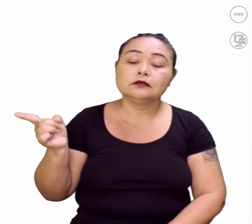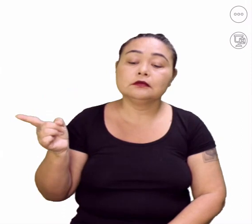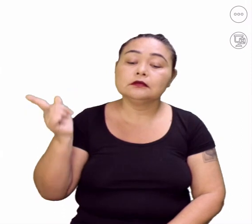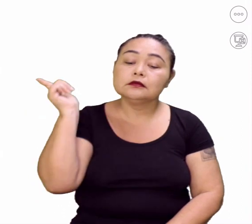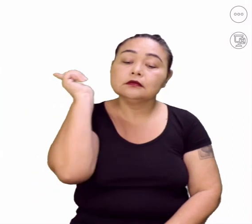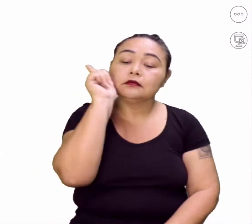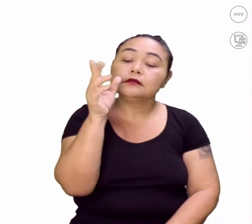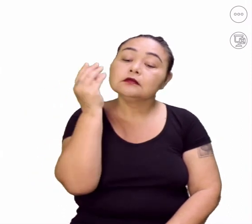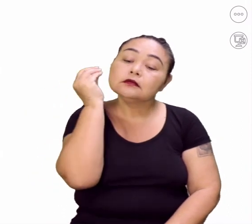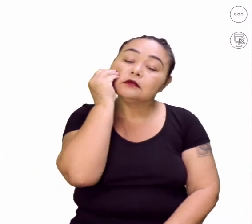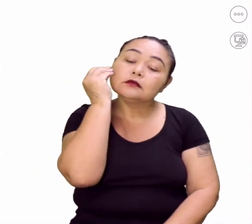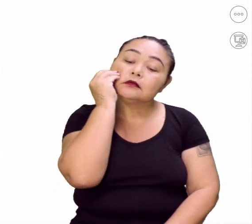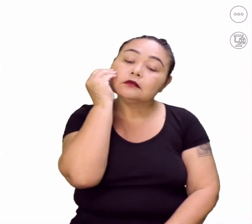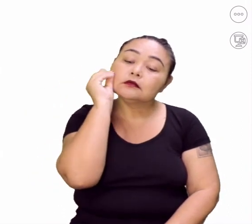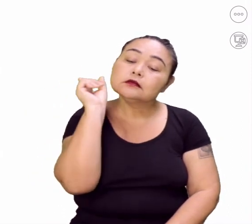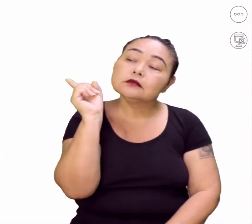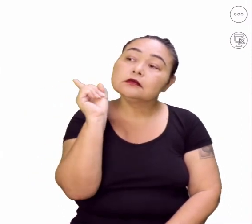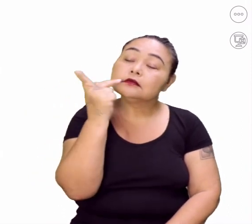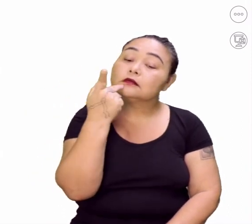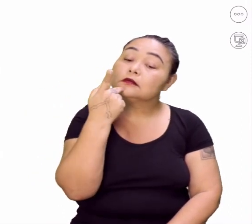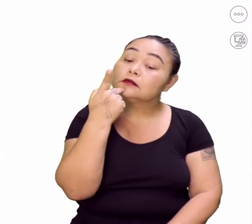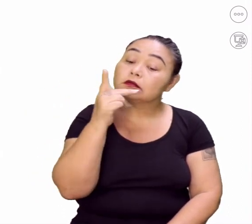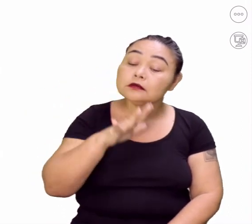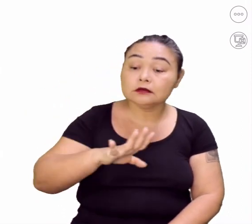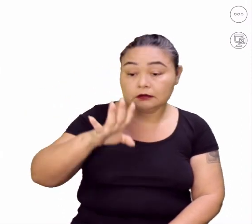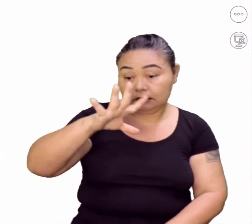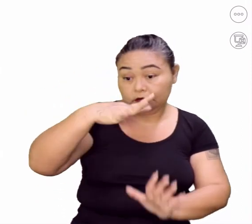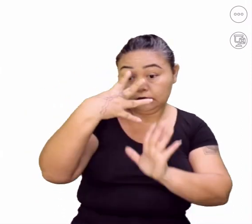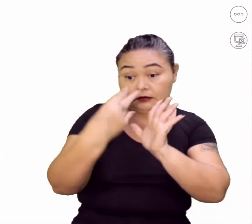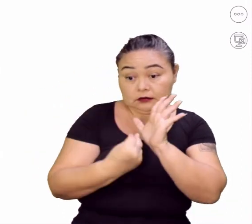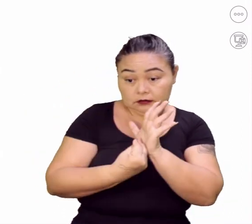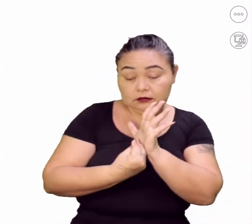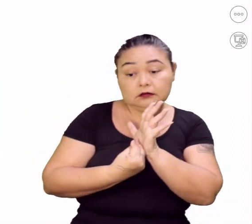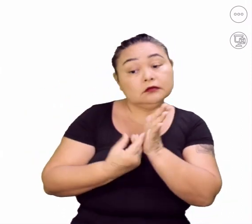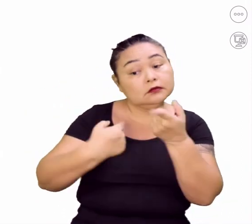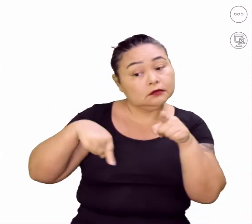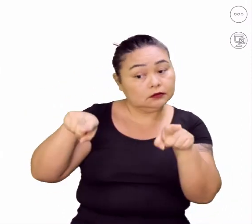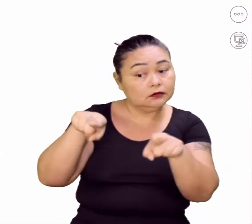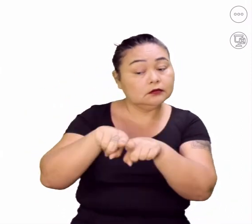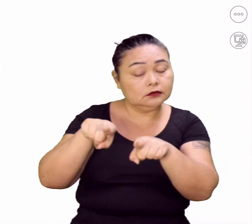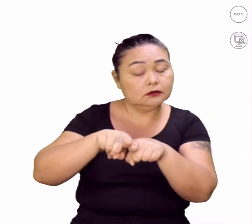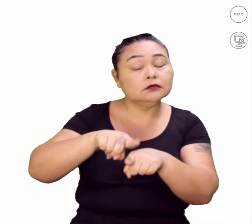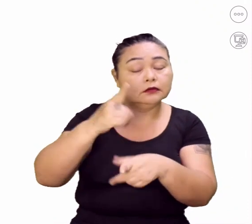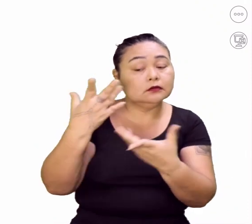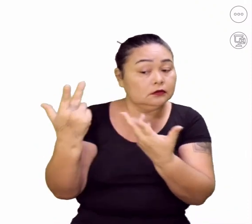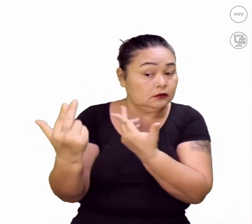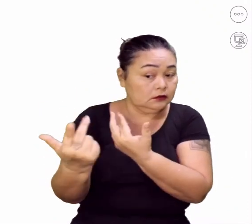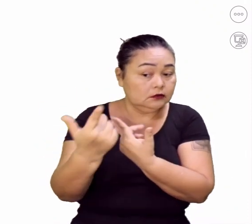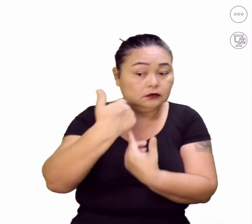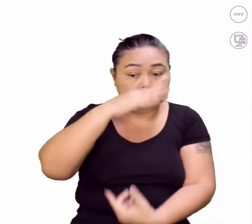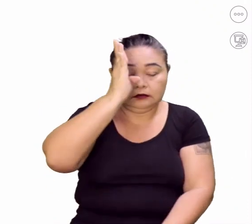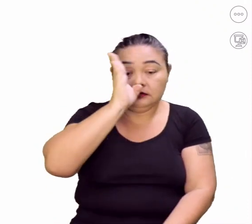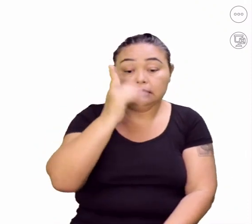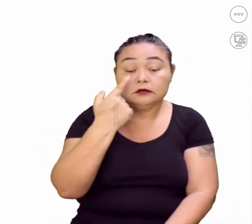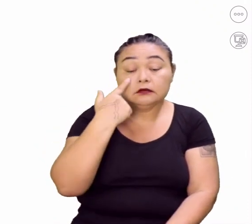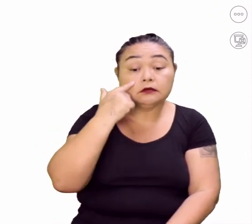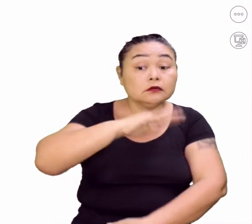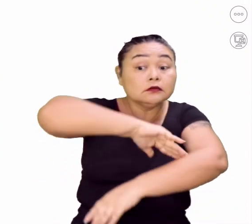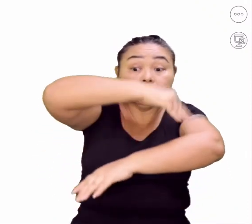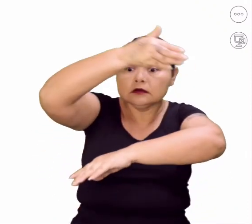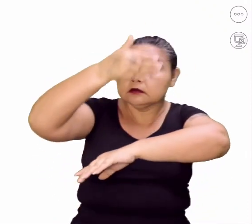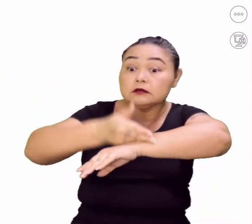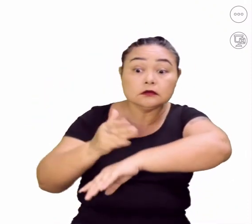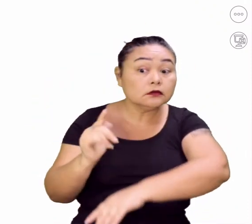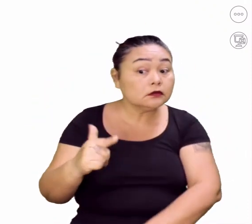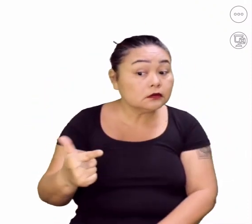consegue verificar, isso aqui está falando a nível de Amazônia, né, e também a nível Brasil, e a gente não observa montanhas.